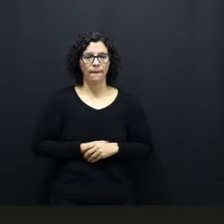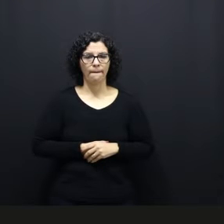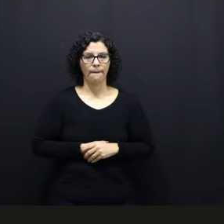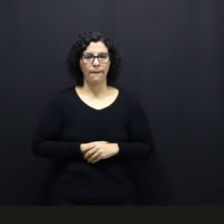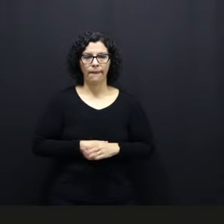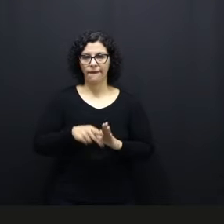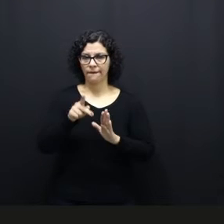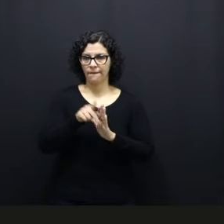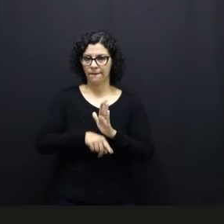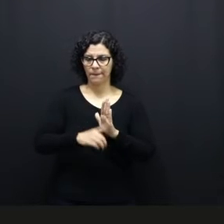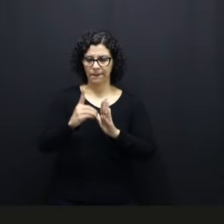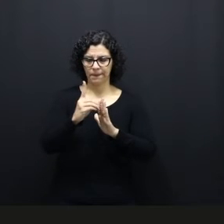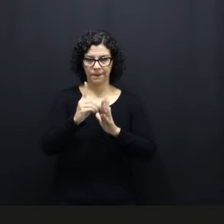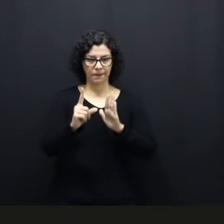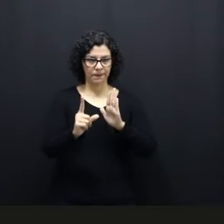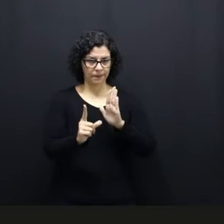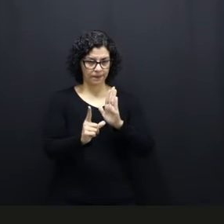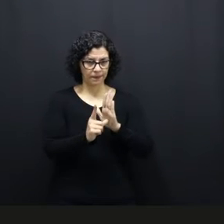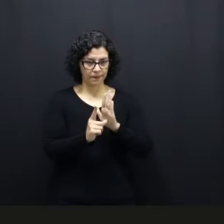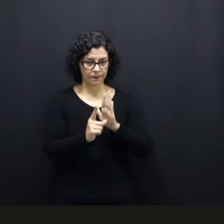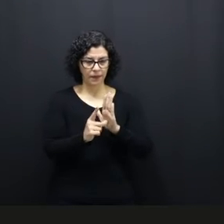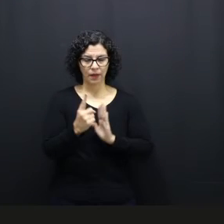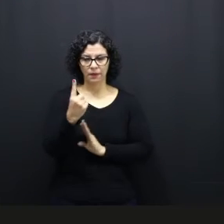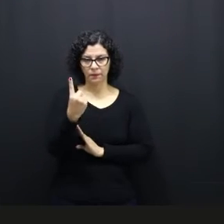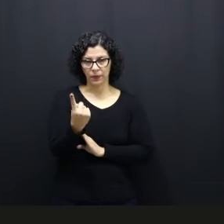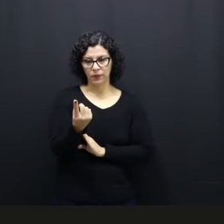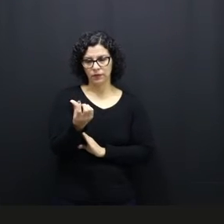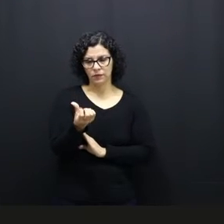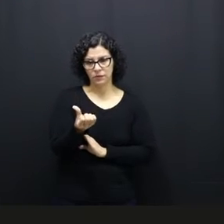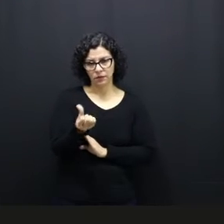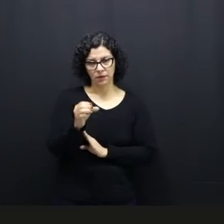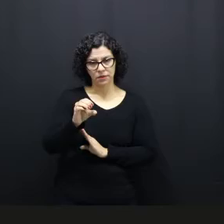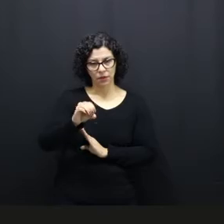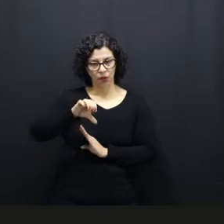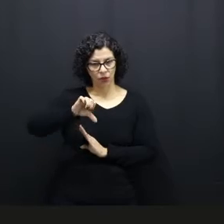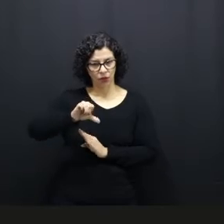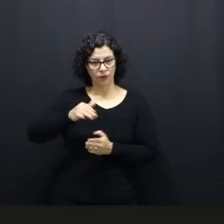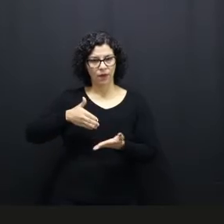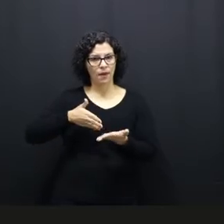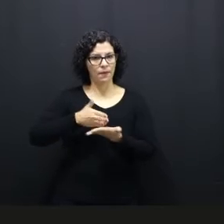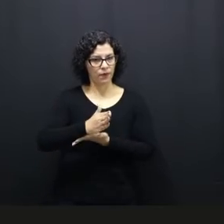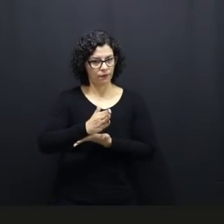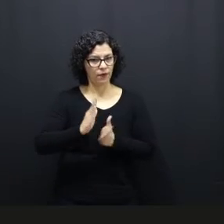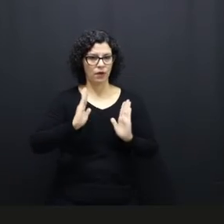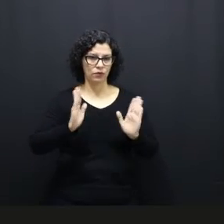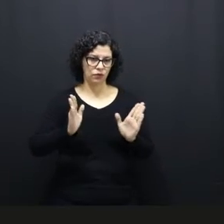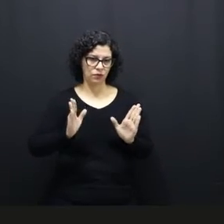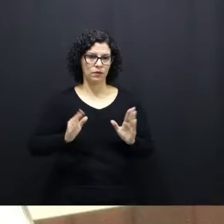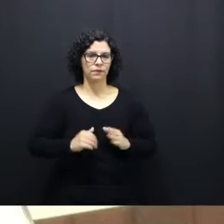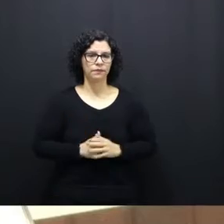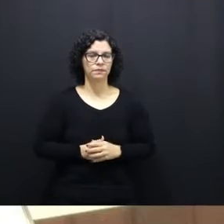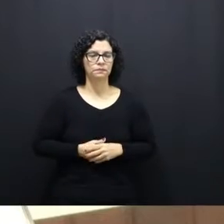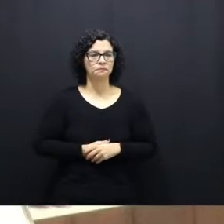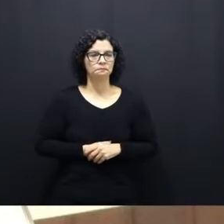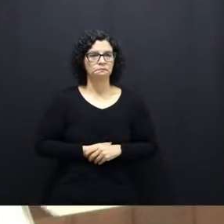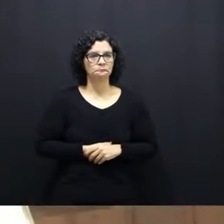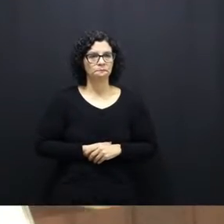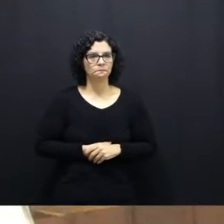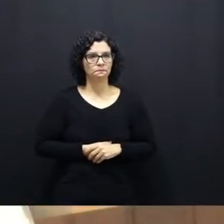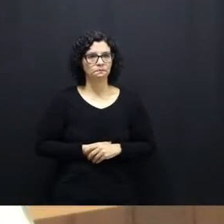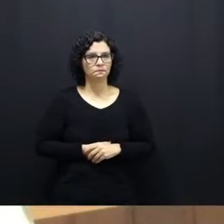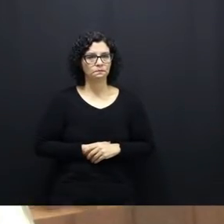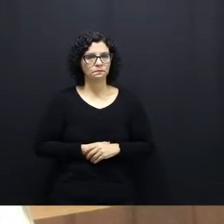o projeto de decreto legislativo de 1.609 aprovado por unanimidade dos presentes em